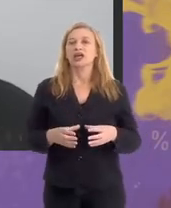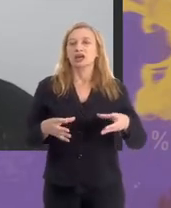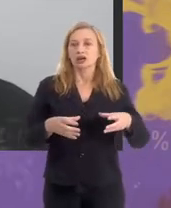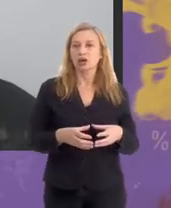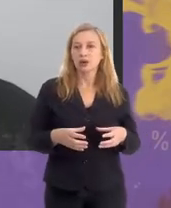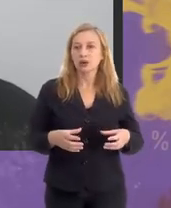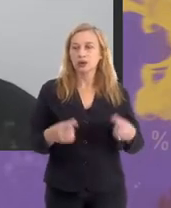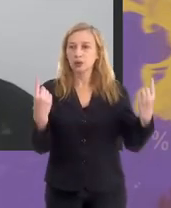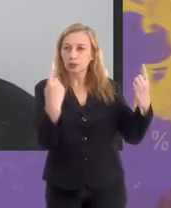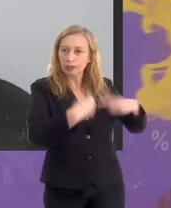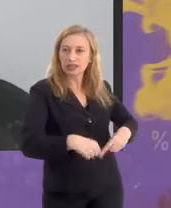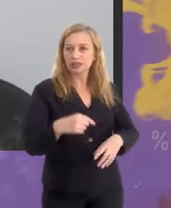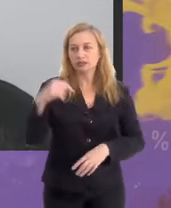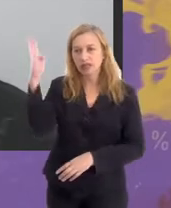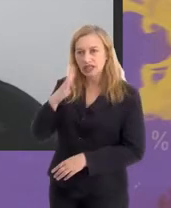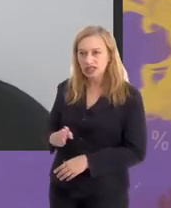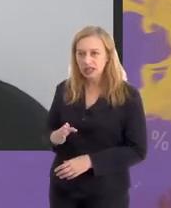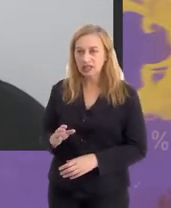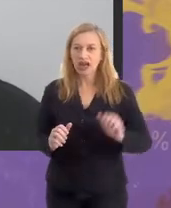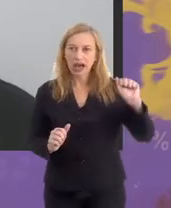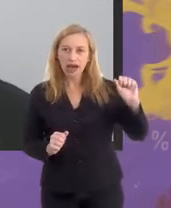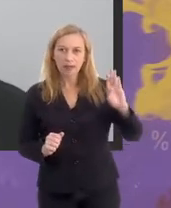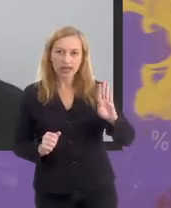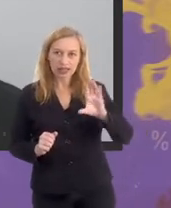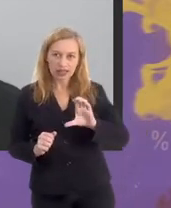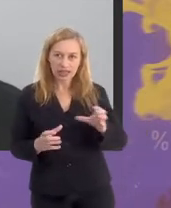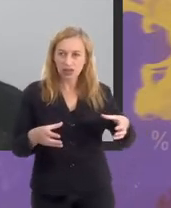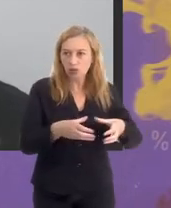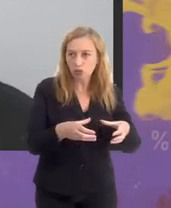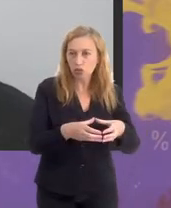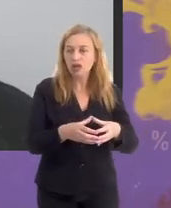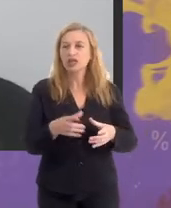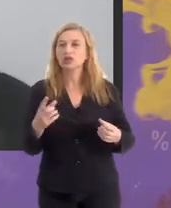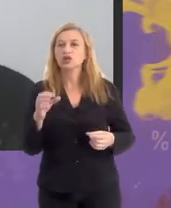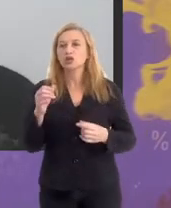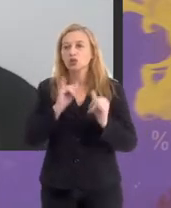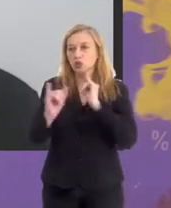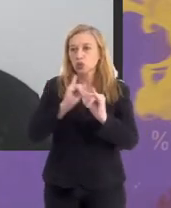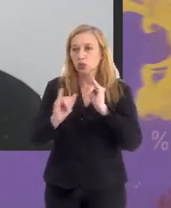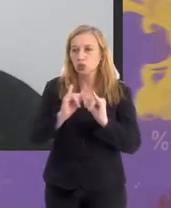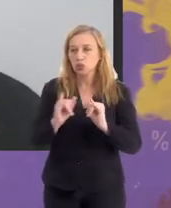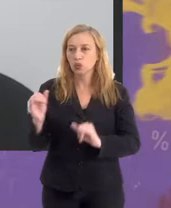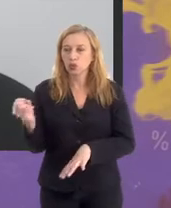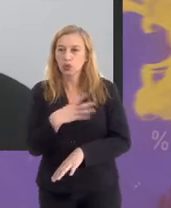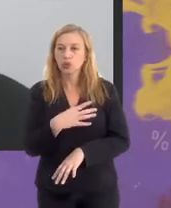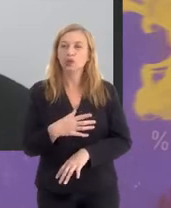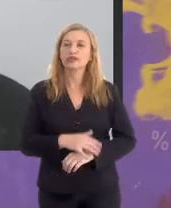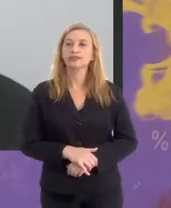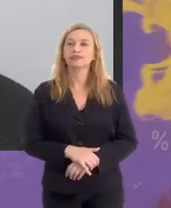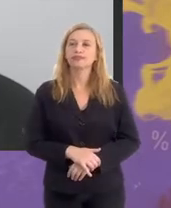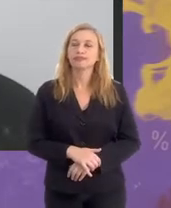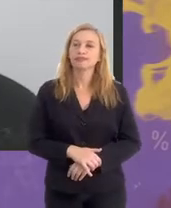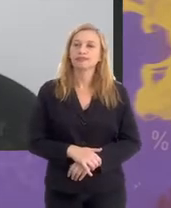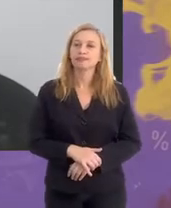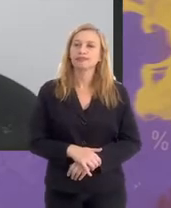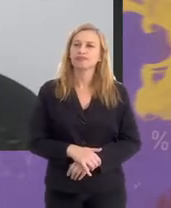bem o campeonato brasileiro da série A A exemplo também da série B e das outras divisões tem uma grande novidade essa